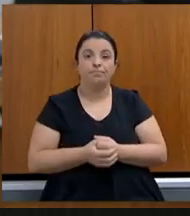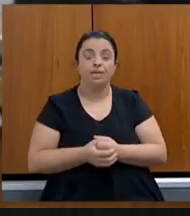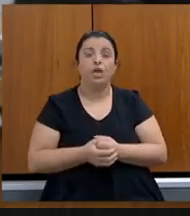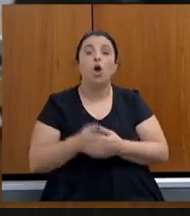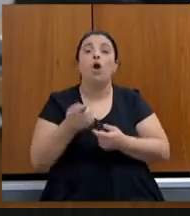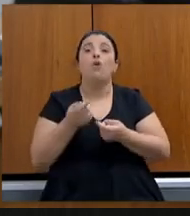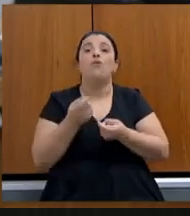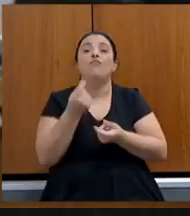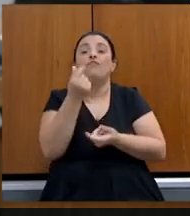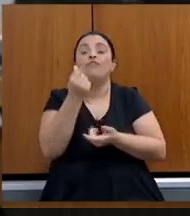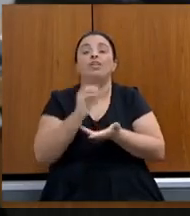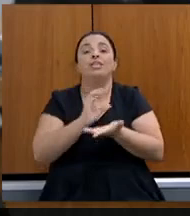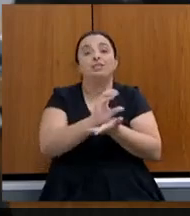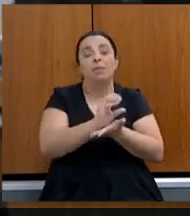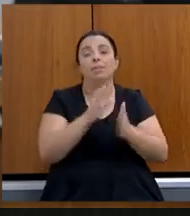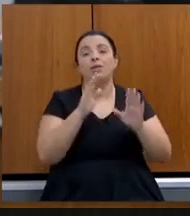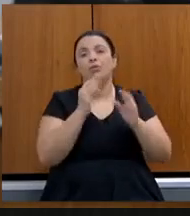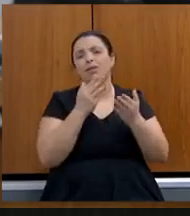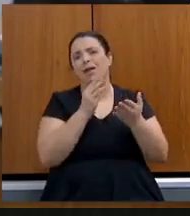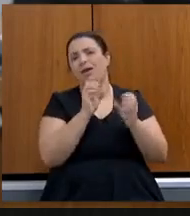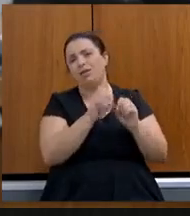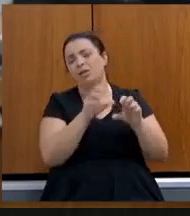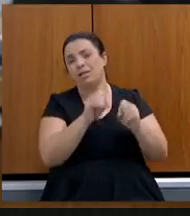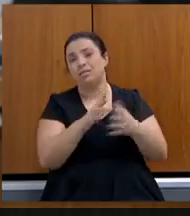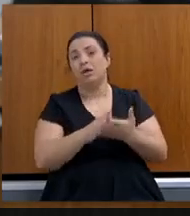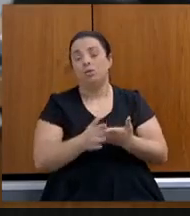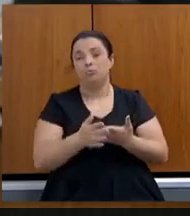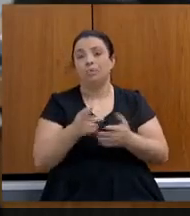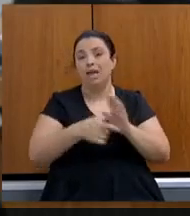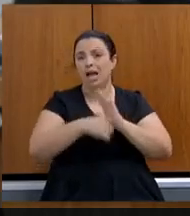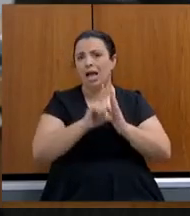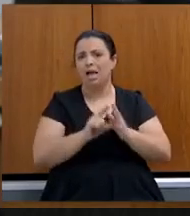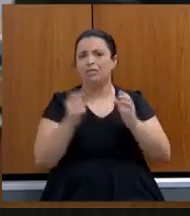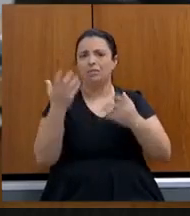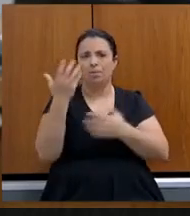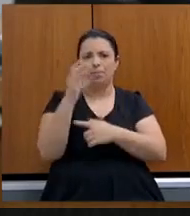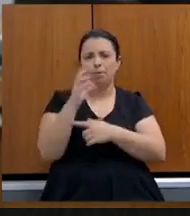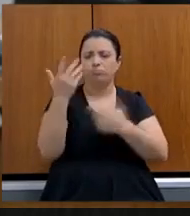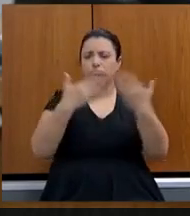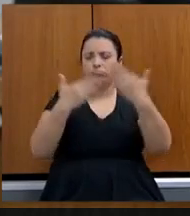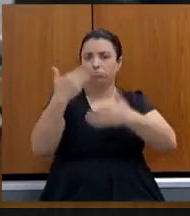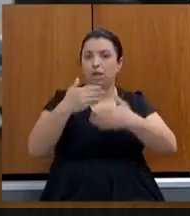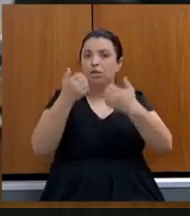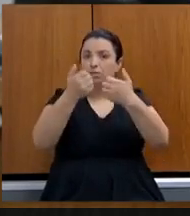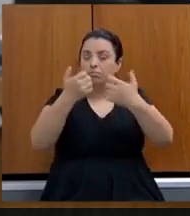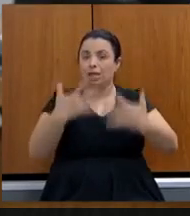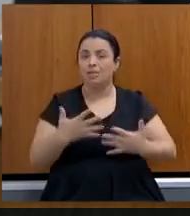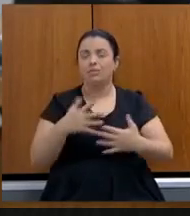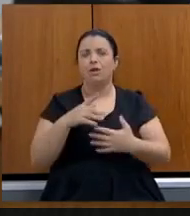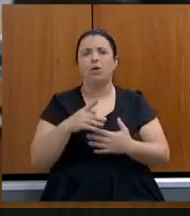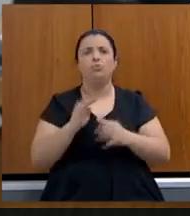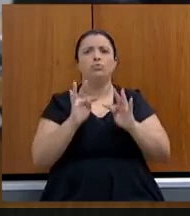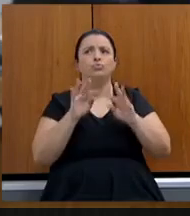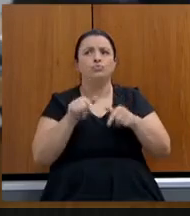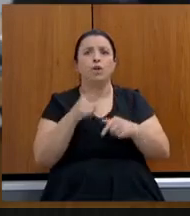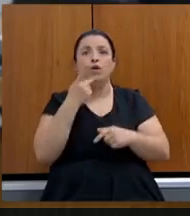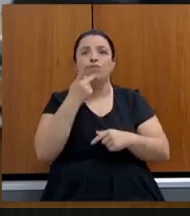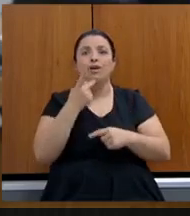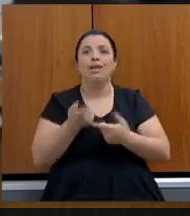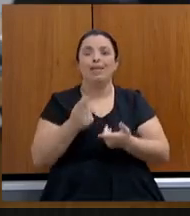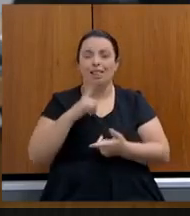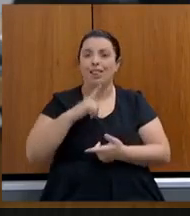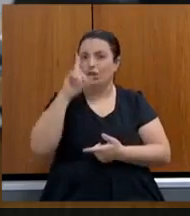temos como eu dizia no fechamento da nossa da minha apresentação uma grande dificuldade em relação à questão